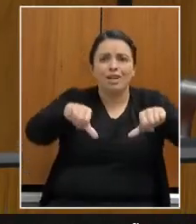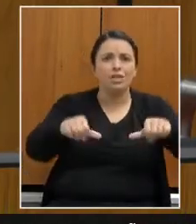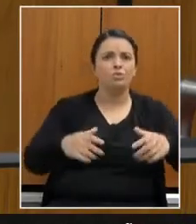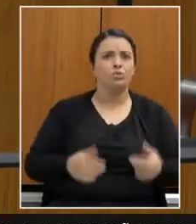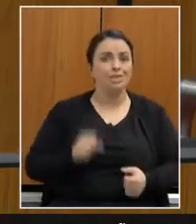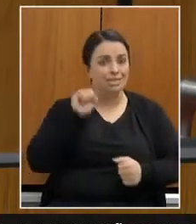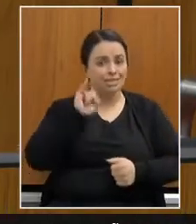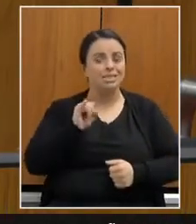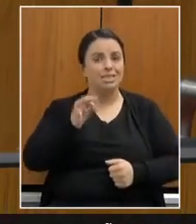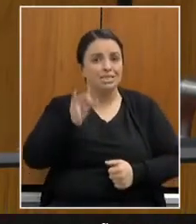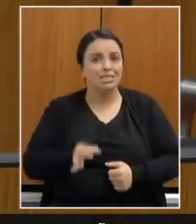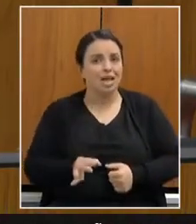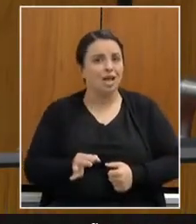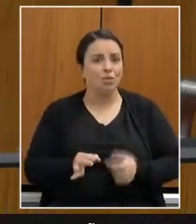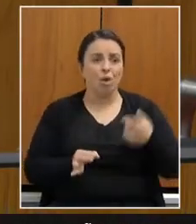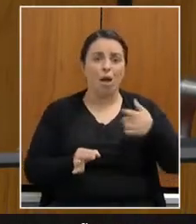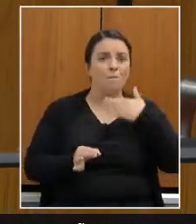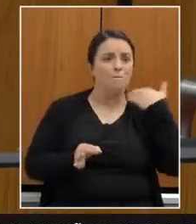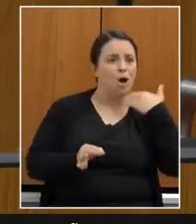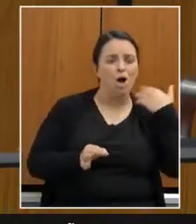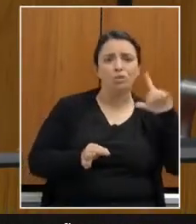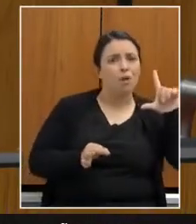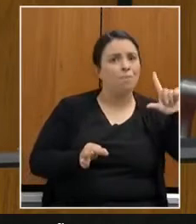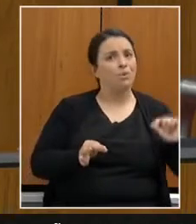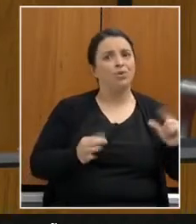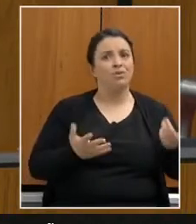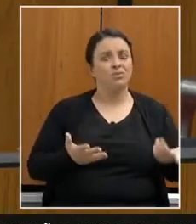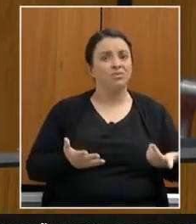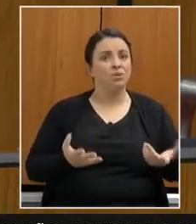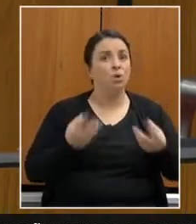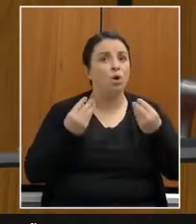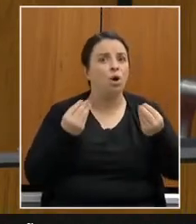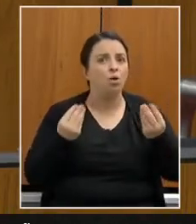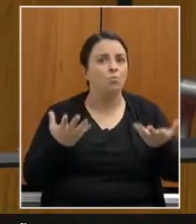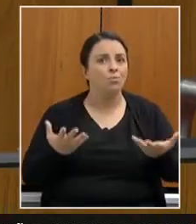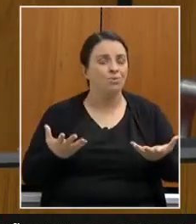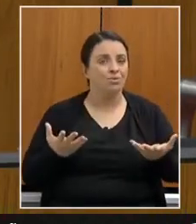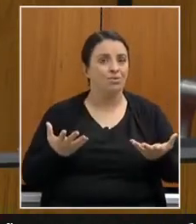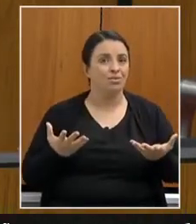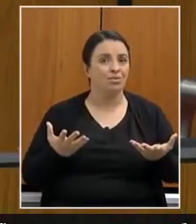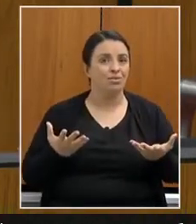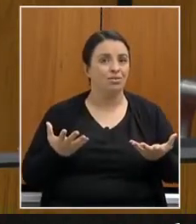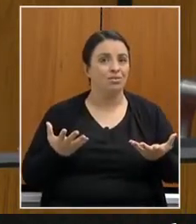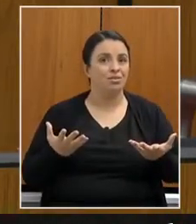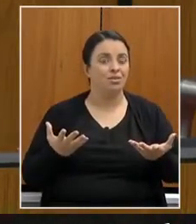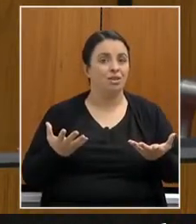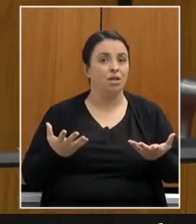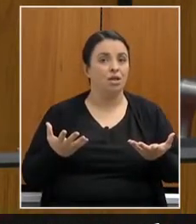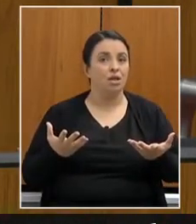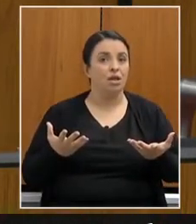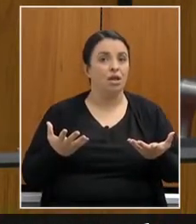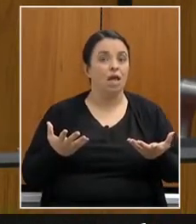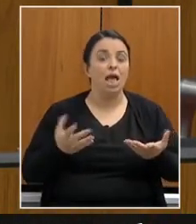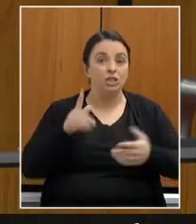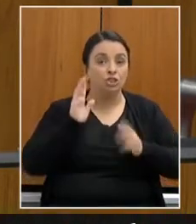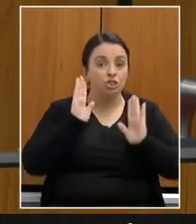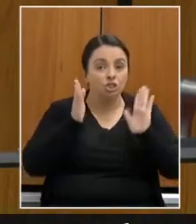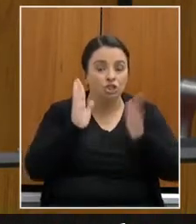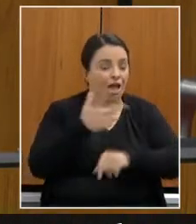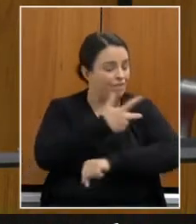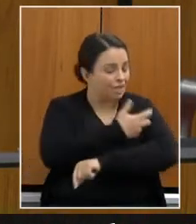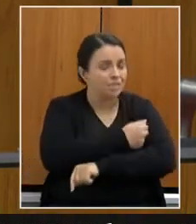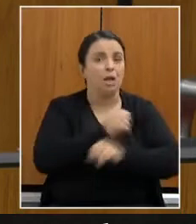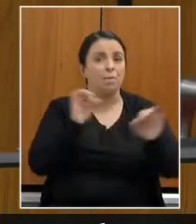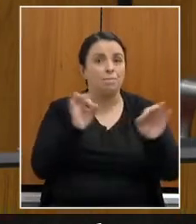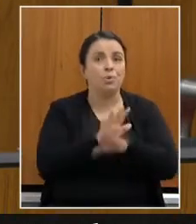números que nós estamos nos últimos 30 dias a cada hora morreram 8 mineiros de covid de uma doença que já tem vacina e que o Brasil não tem vacina